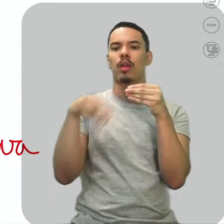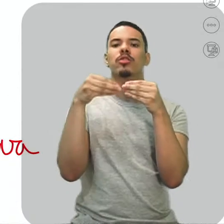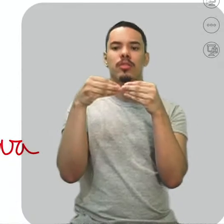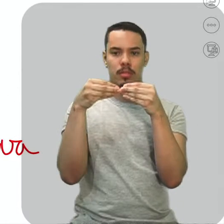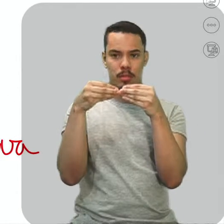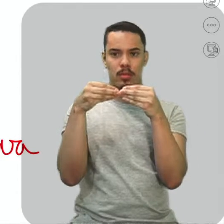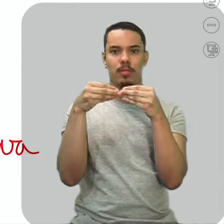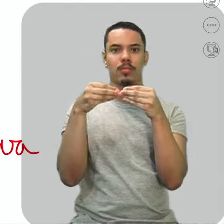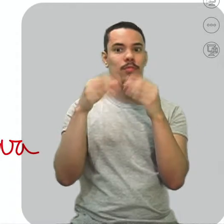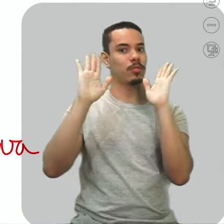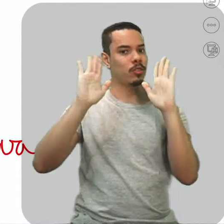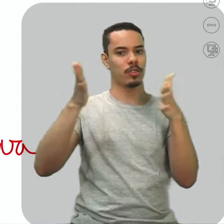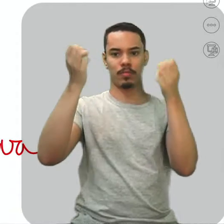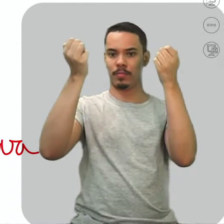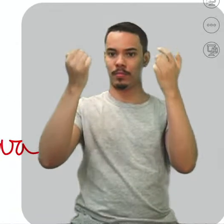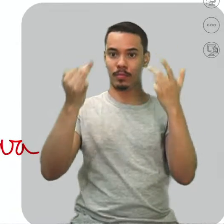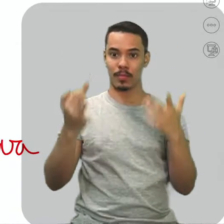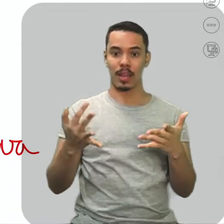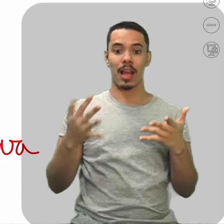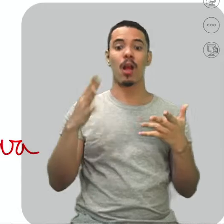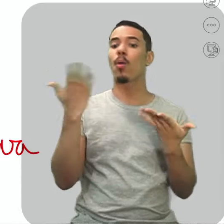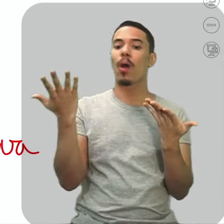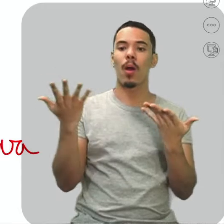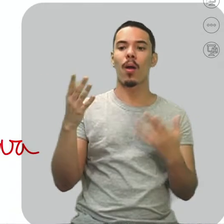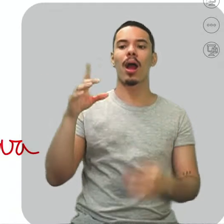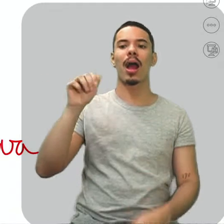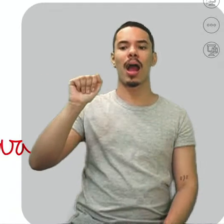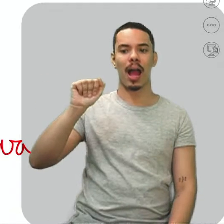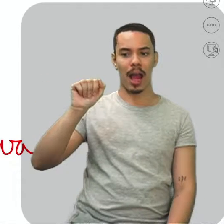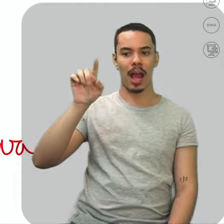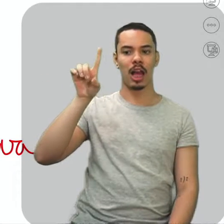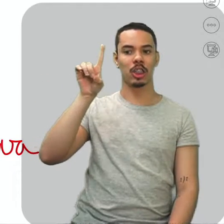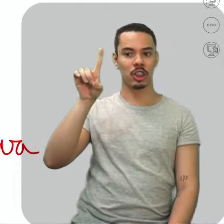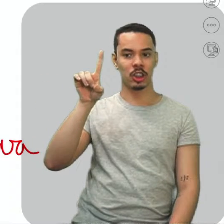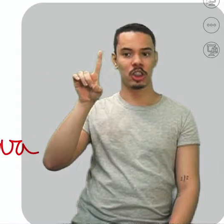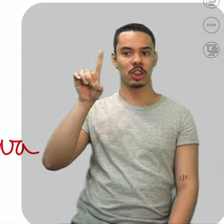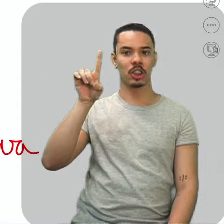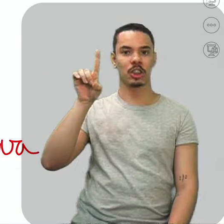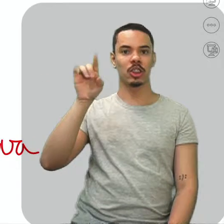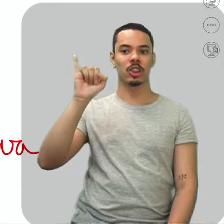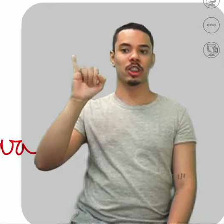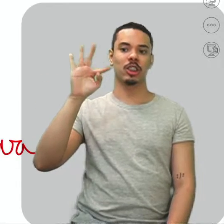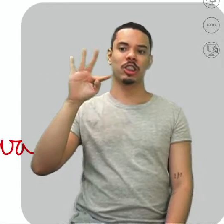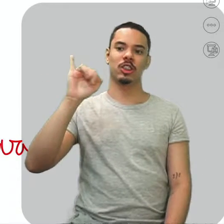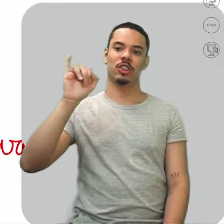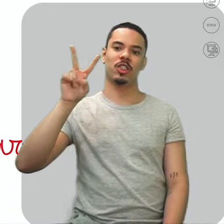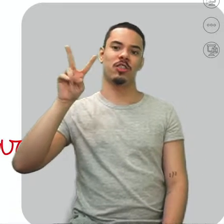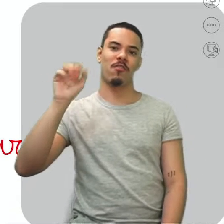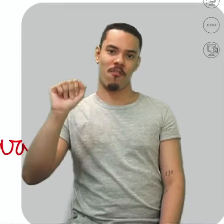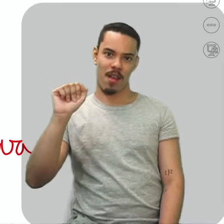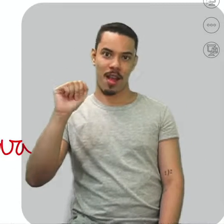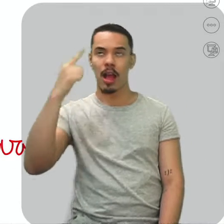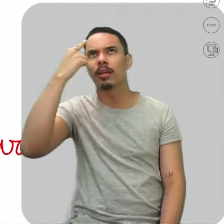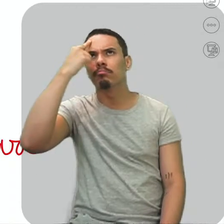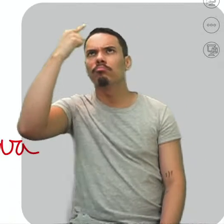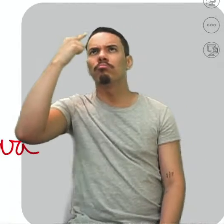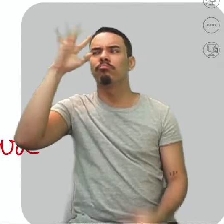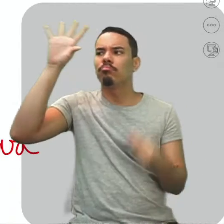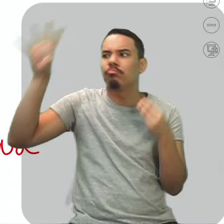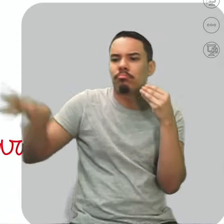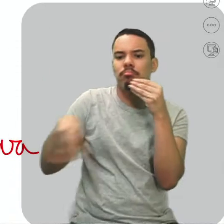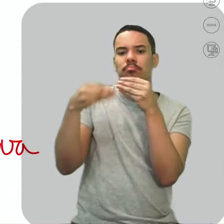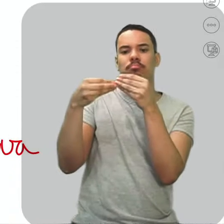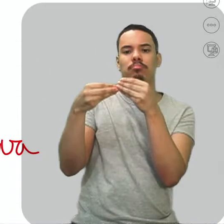Eu já falei tudo se é adição é agir tiva ideia de